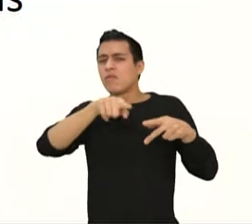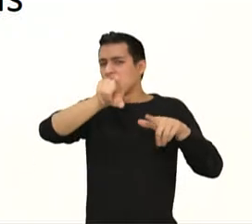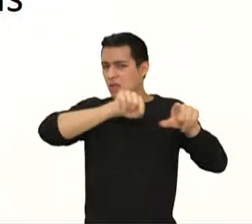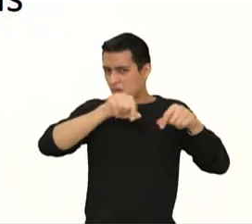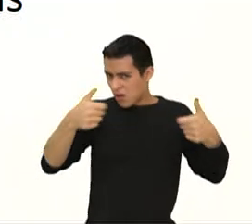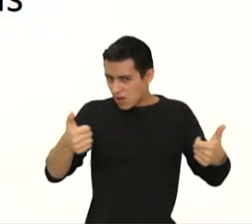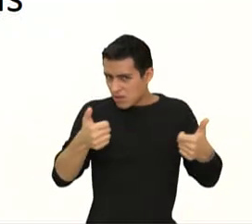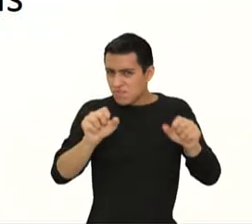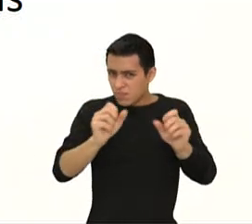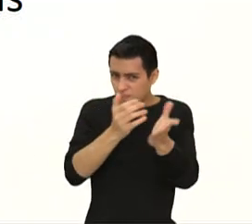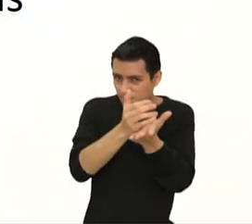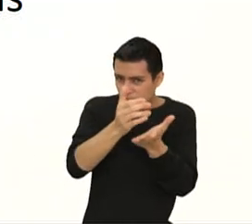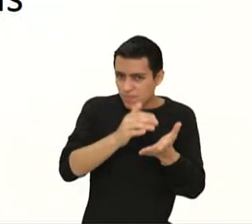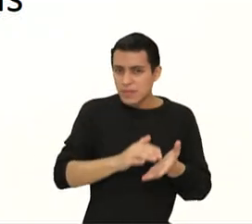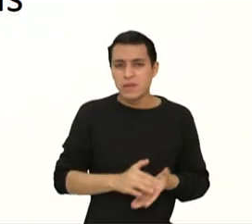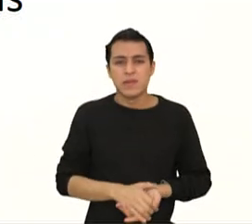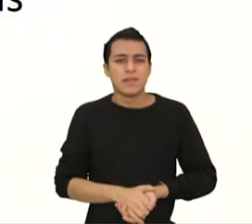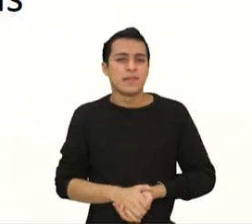Pode começar.